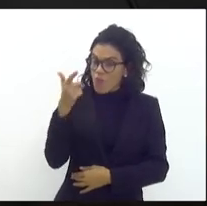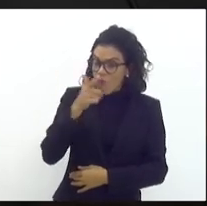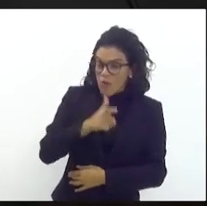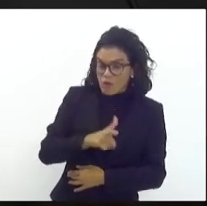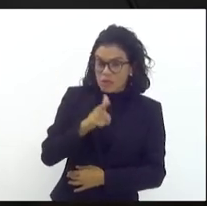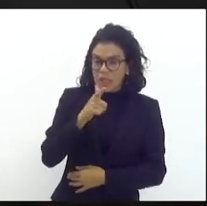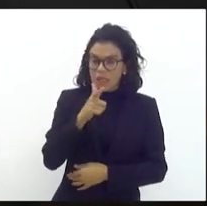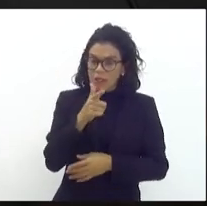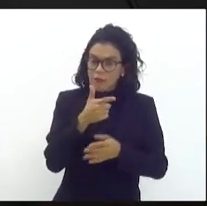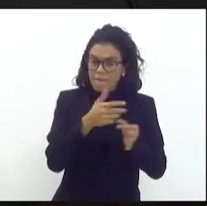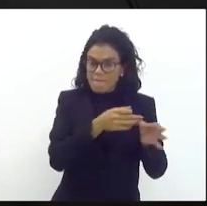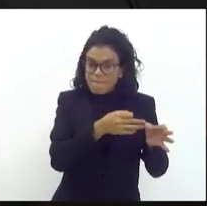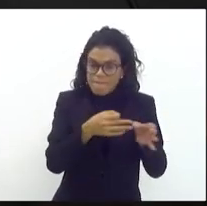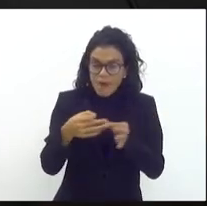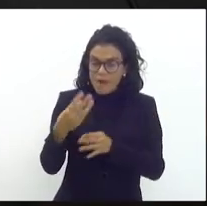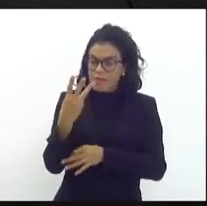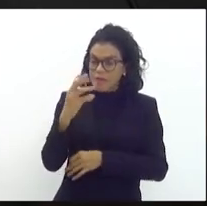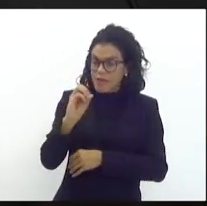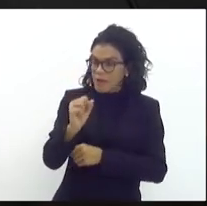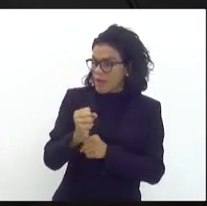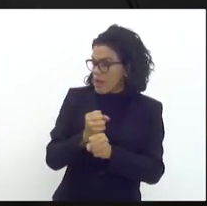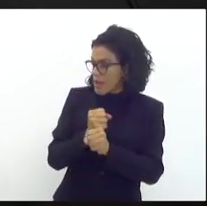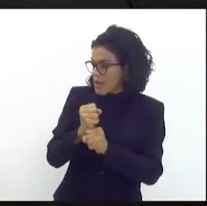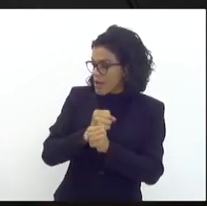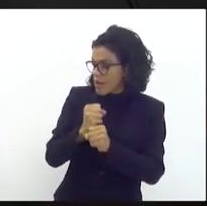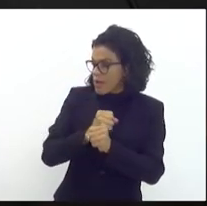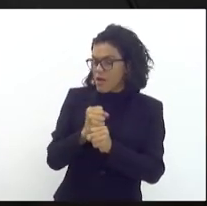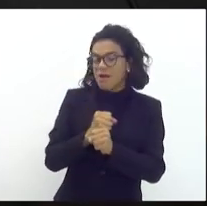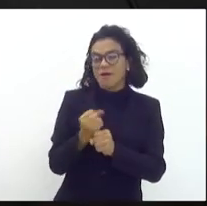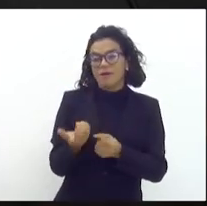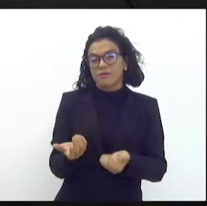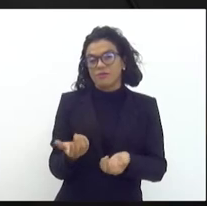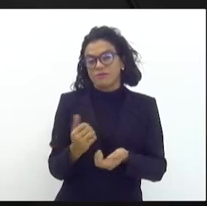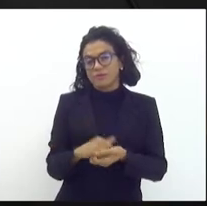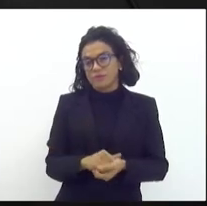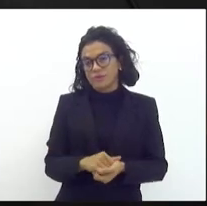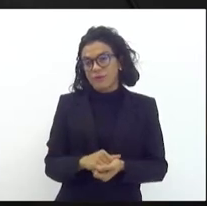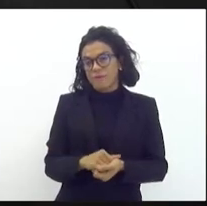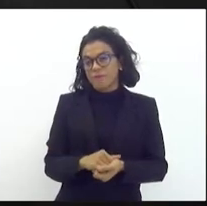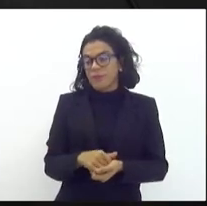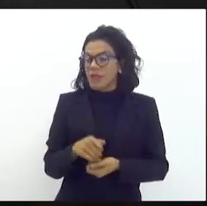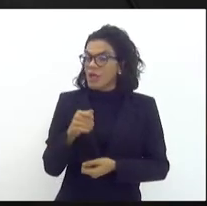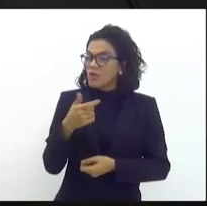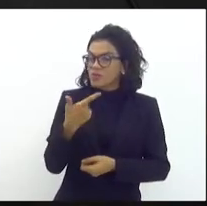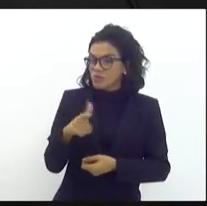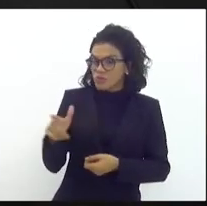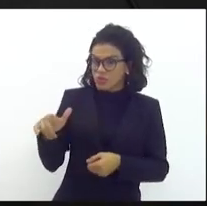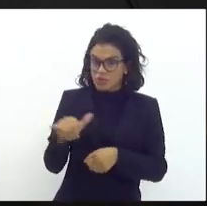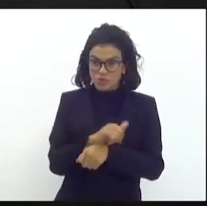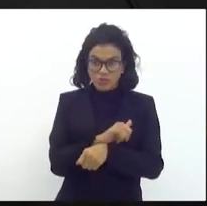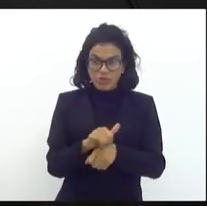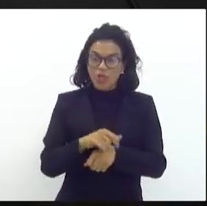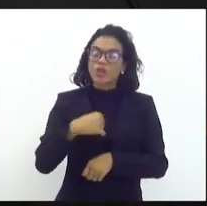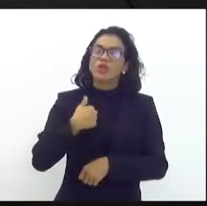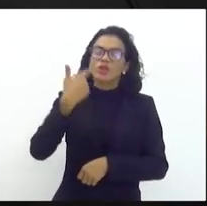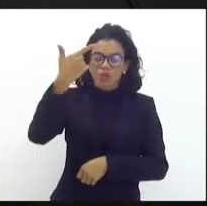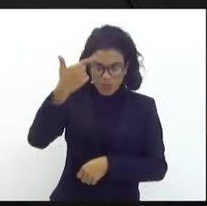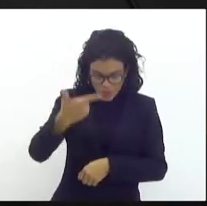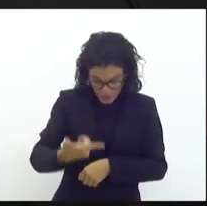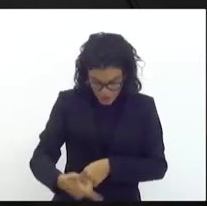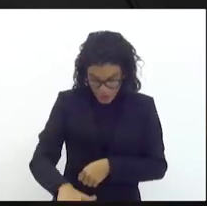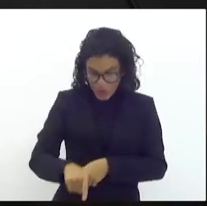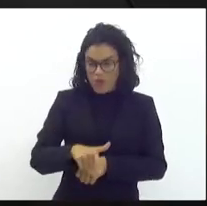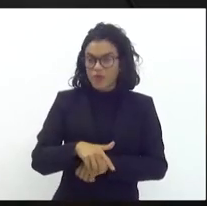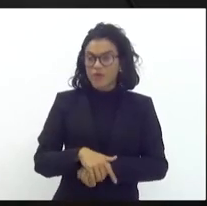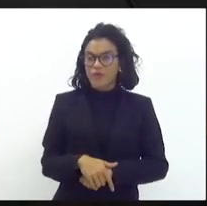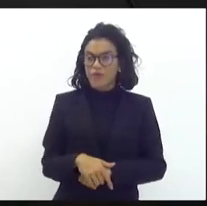que já vem a 30 anos e que foi uma questão é que não tinha outra forma nós estaríamos de novo